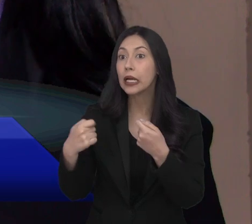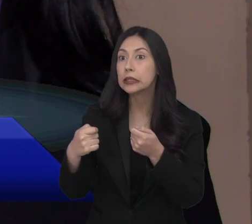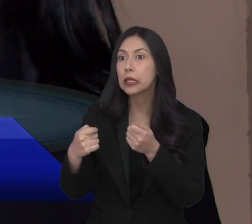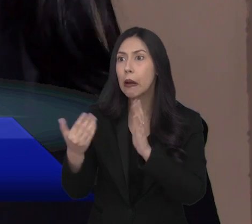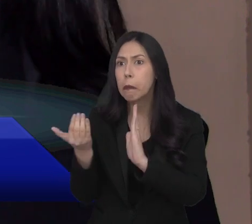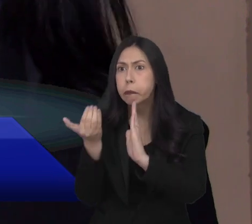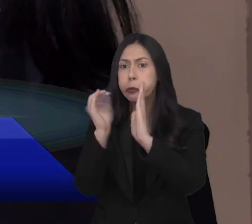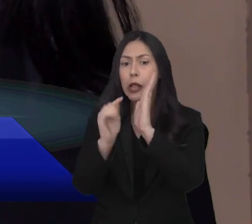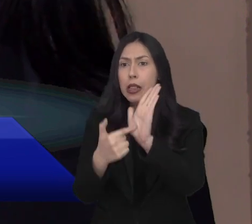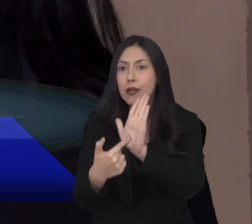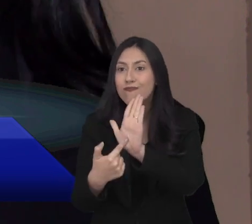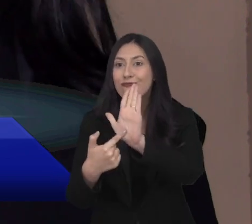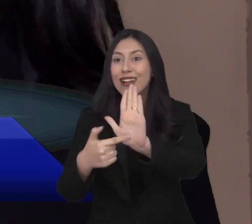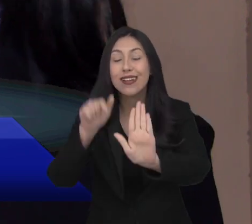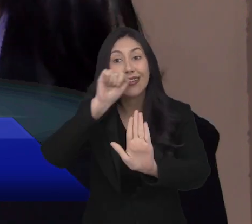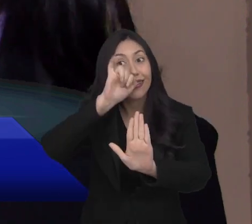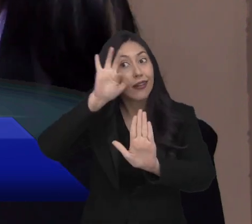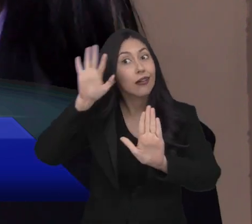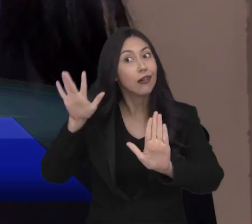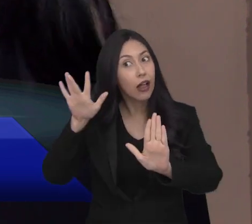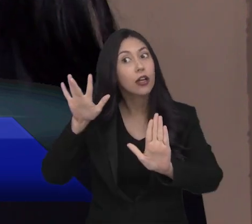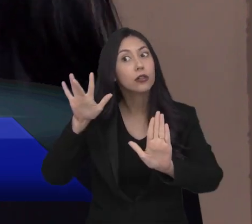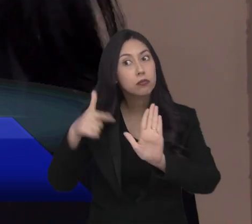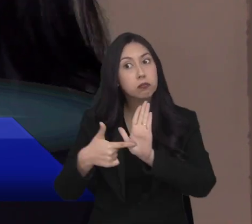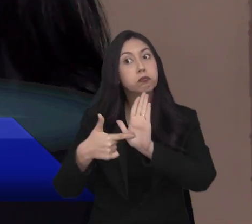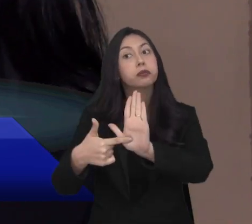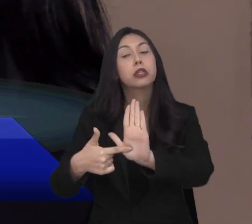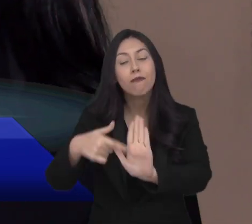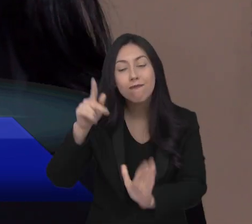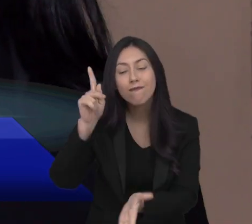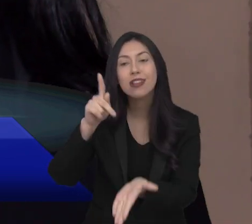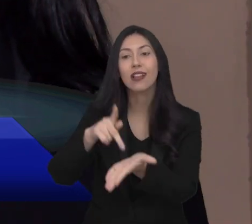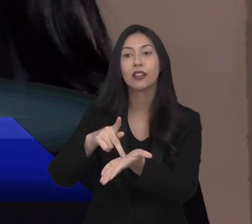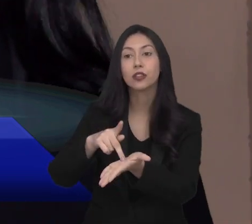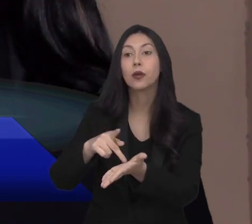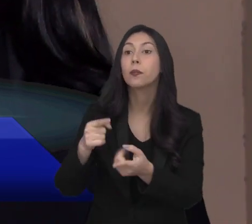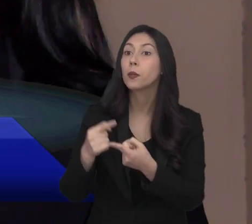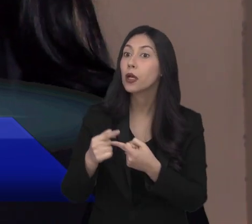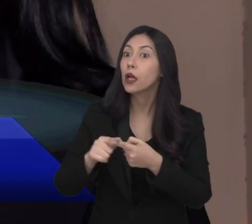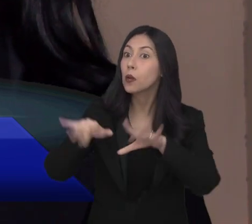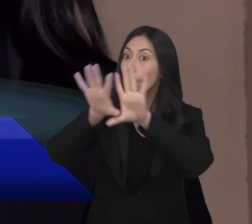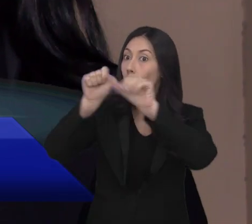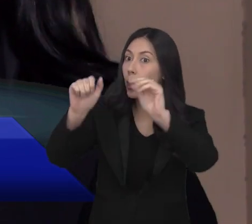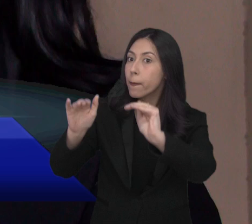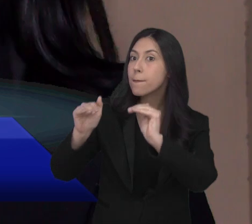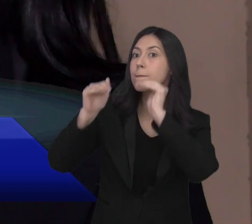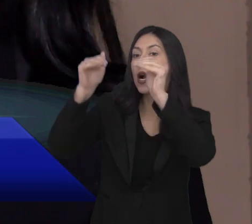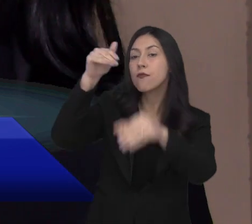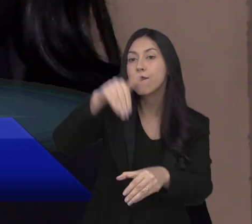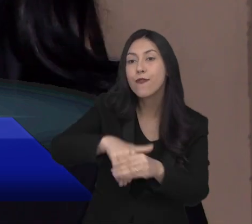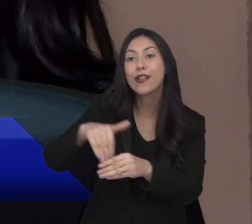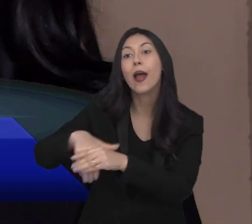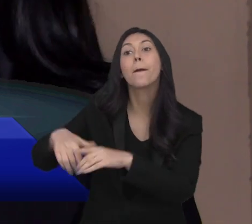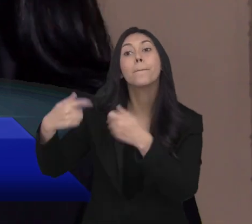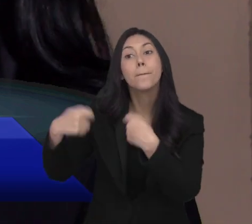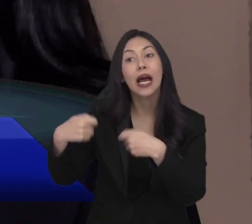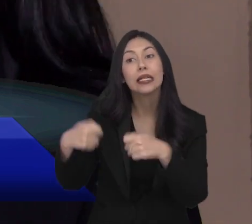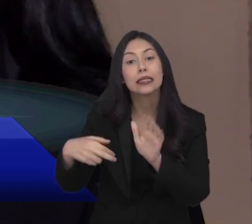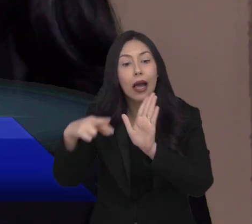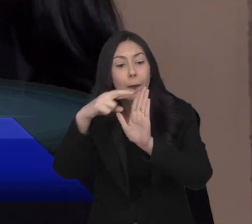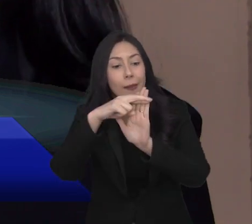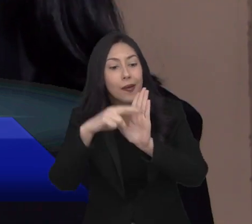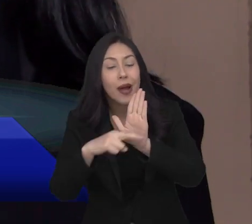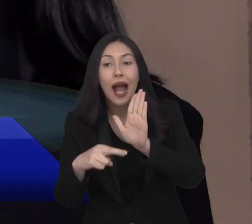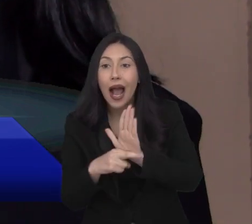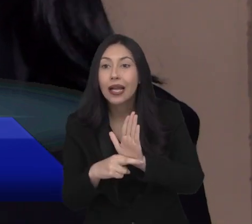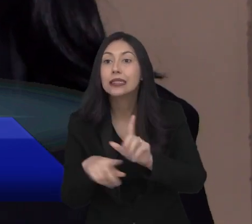estar de uma forma clara, atendendo os princípios da transparência, né? Porque o TSE ele é regido por cumprir os